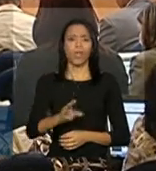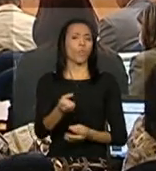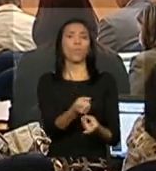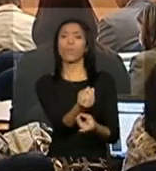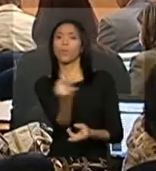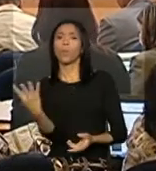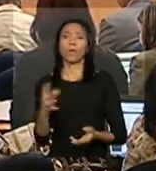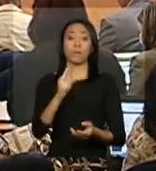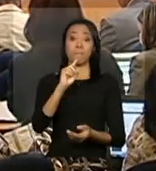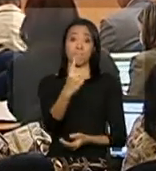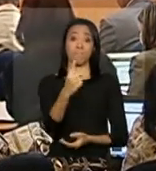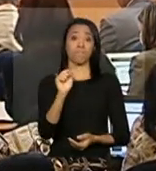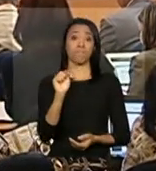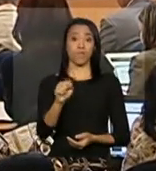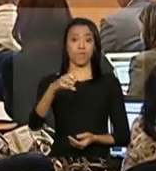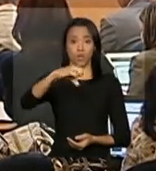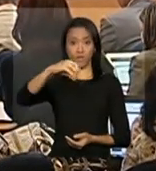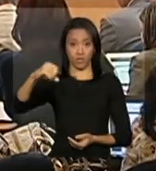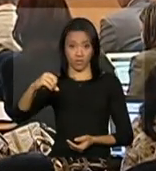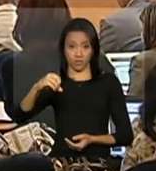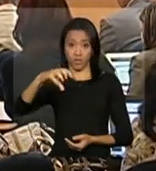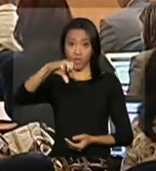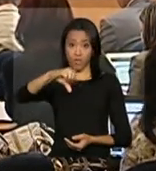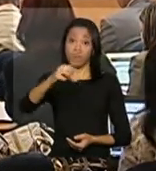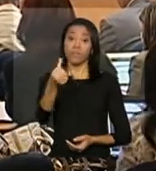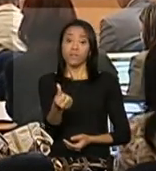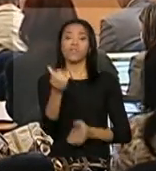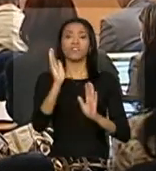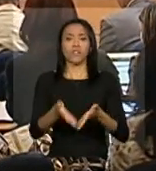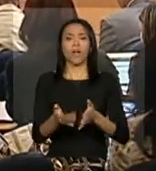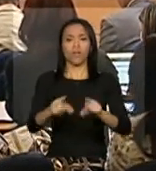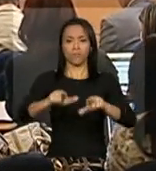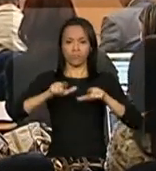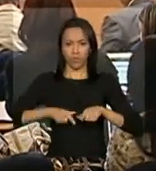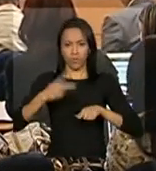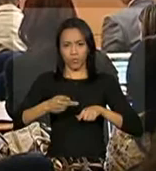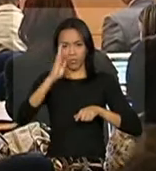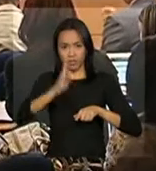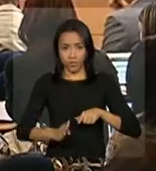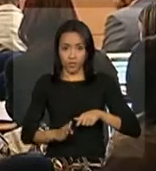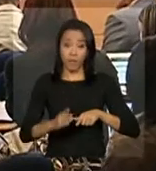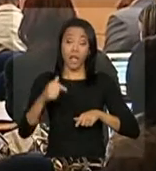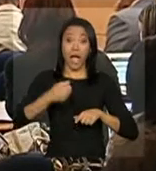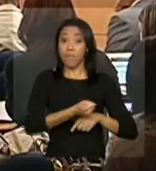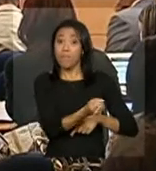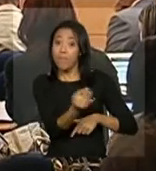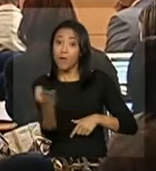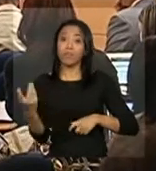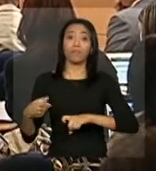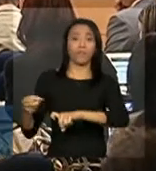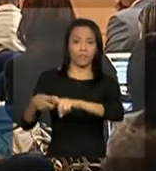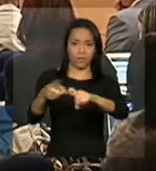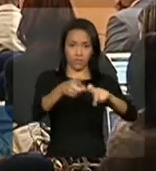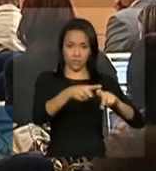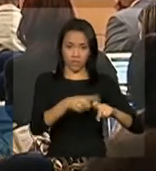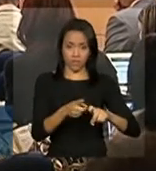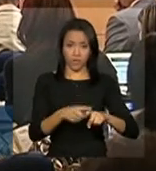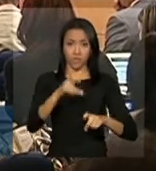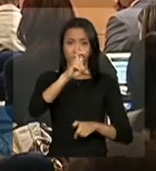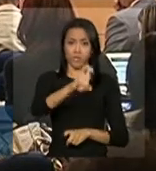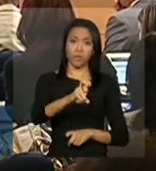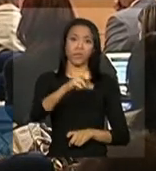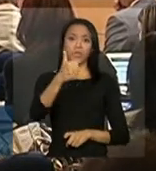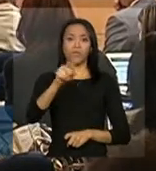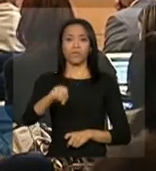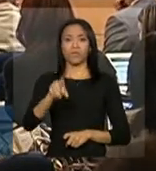1096 profissionais com diplomas brasileiros a maioria esses médicos 51,5